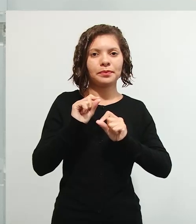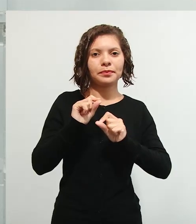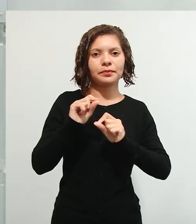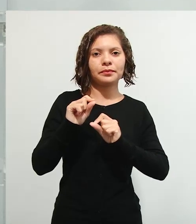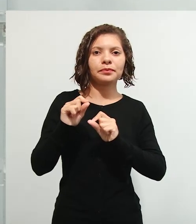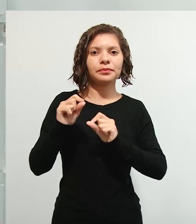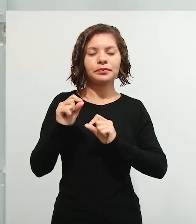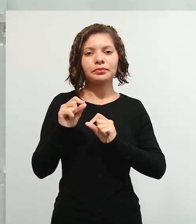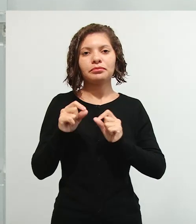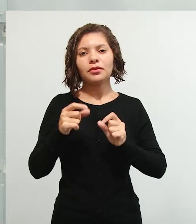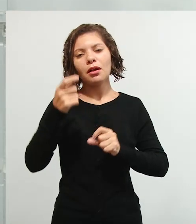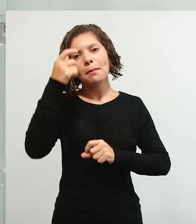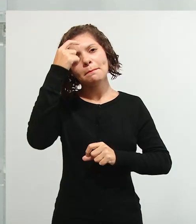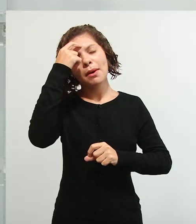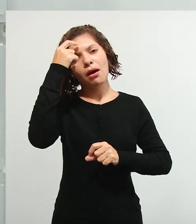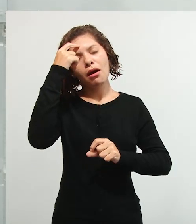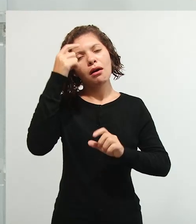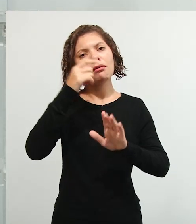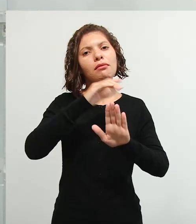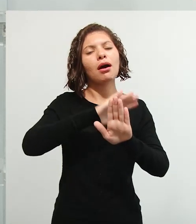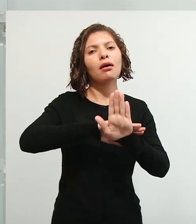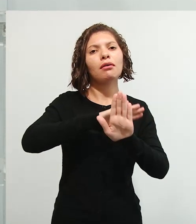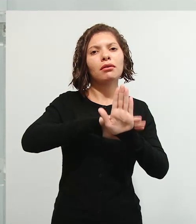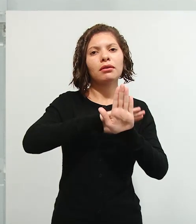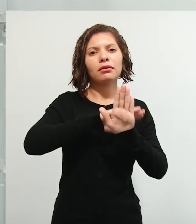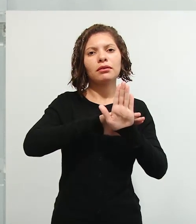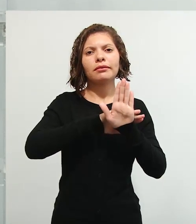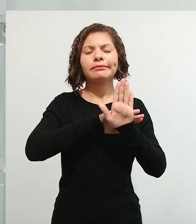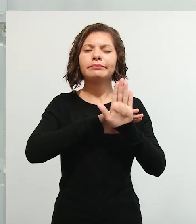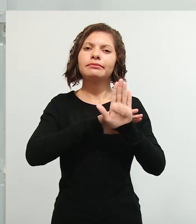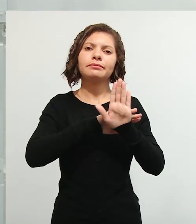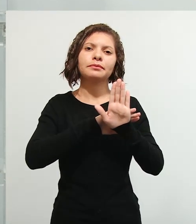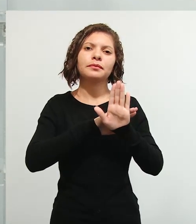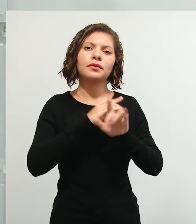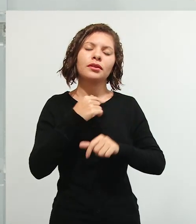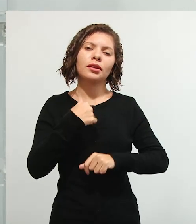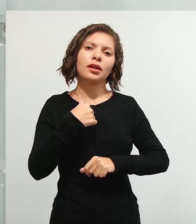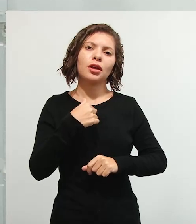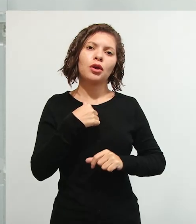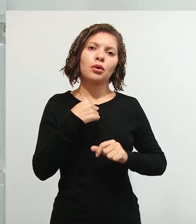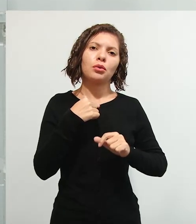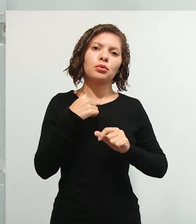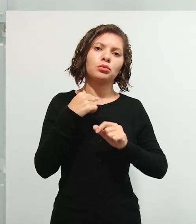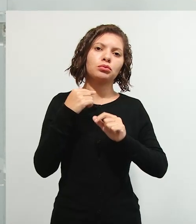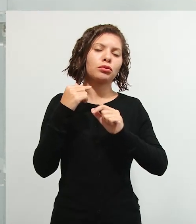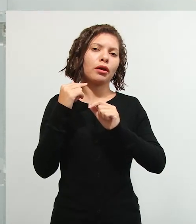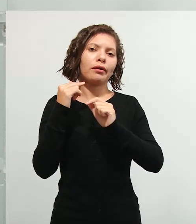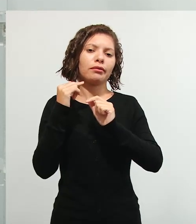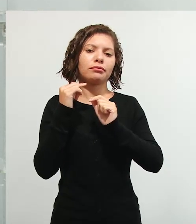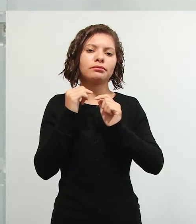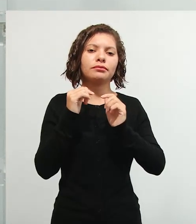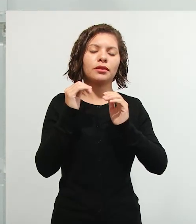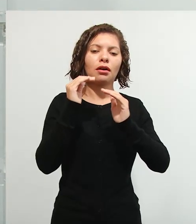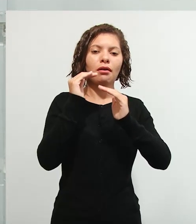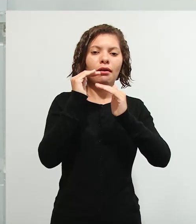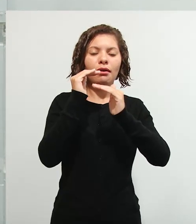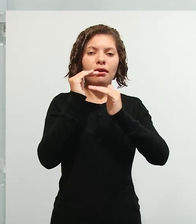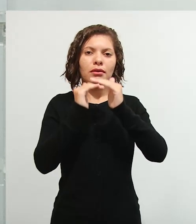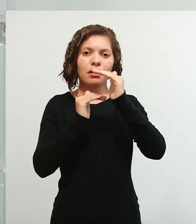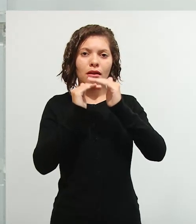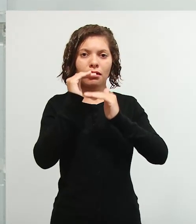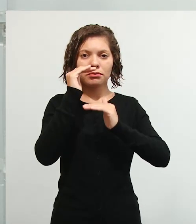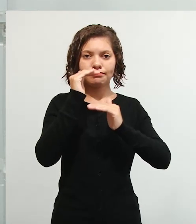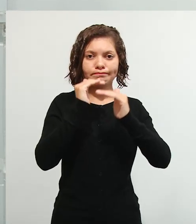uma ideia, uma ideologia, né? E nessa ideia eu hierarquizo diferentes